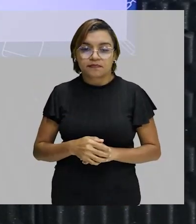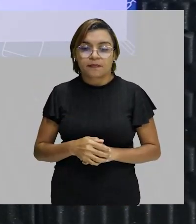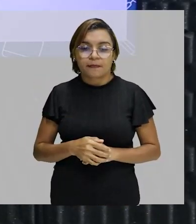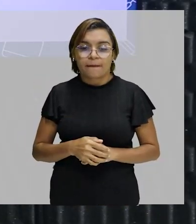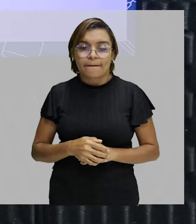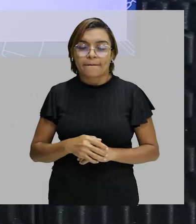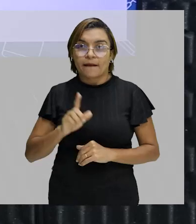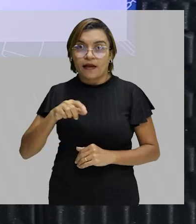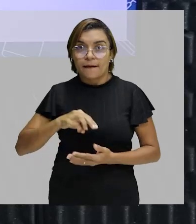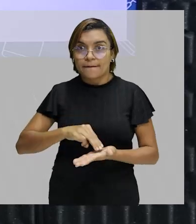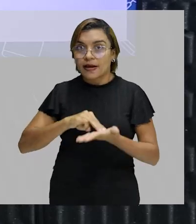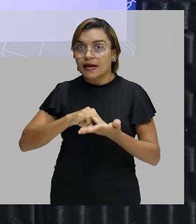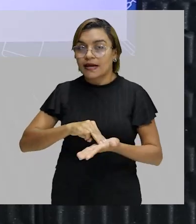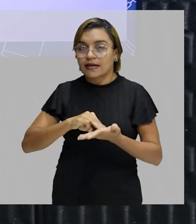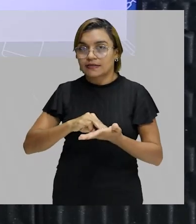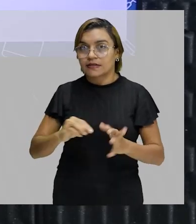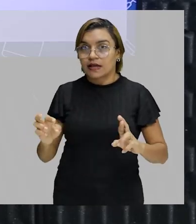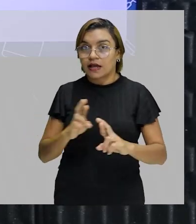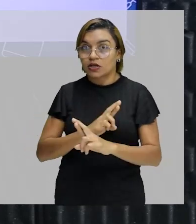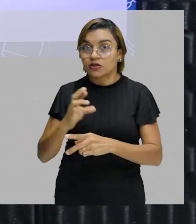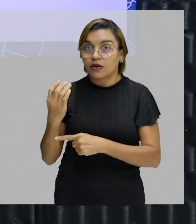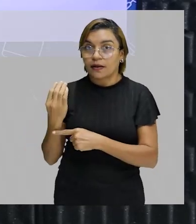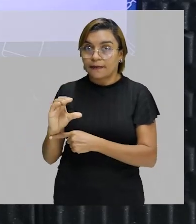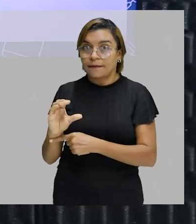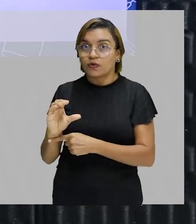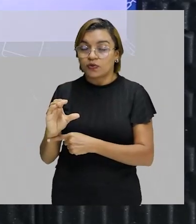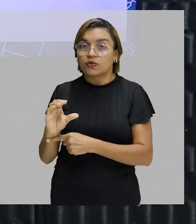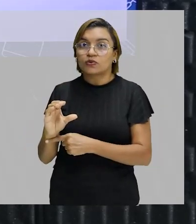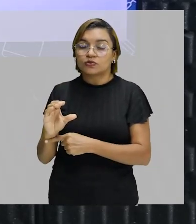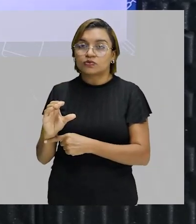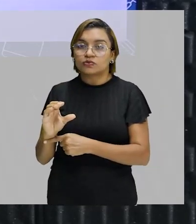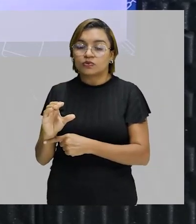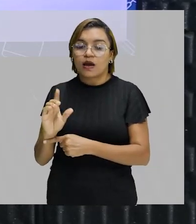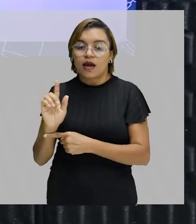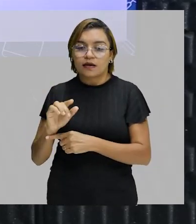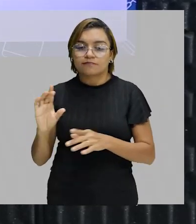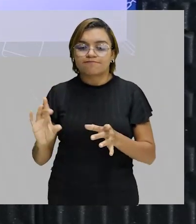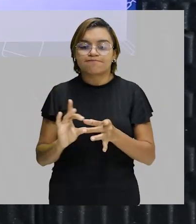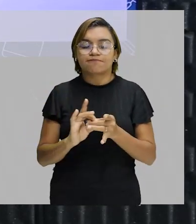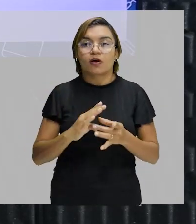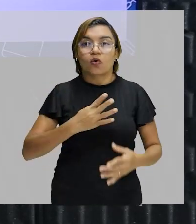que é a massa relacionada ao carbono, certo? Vai corresponder a